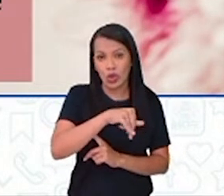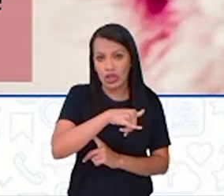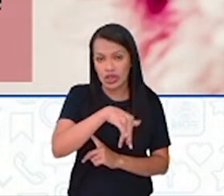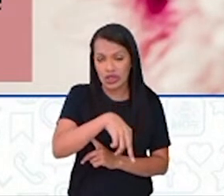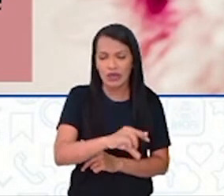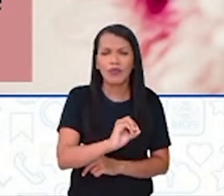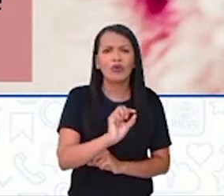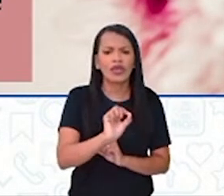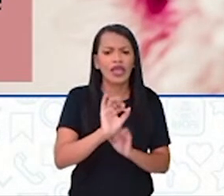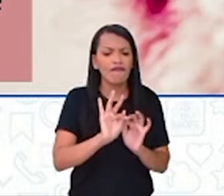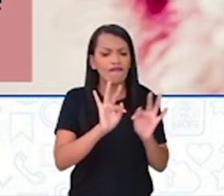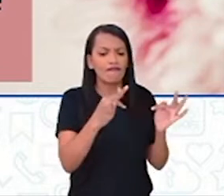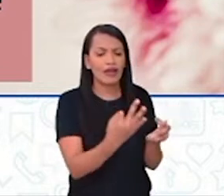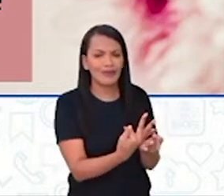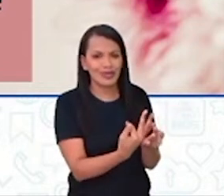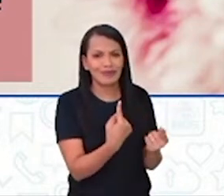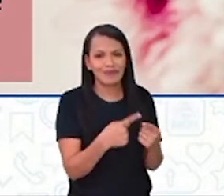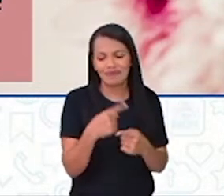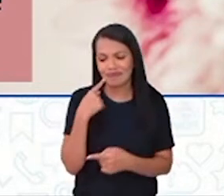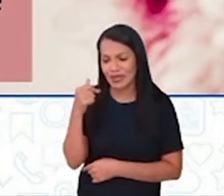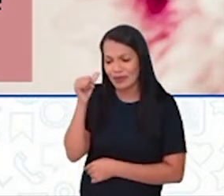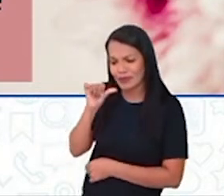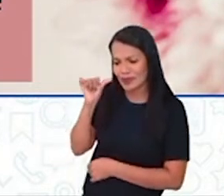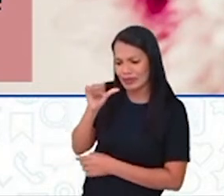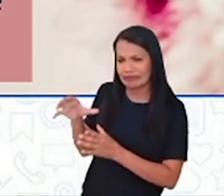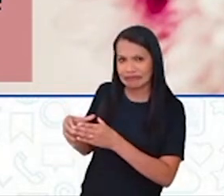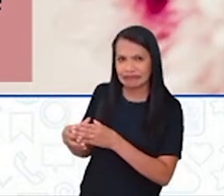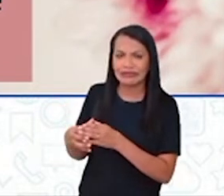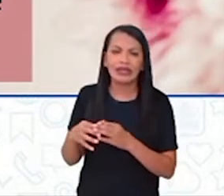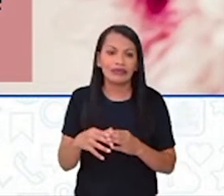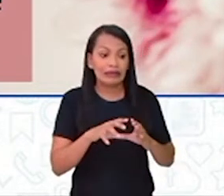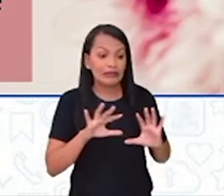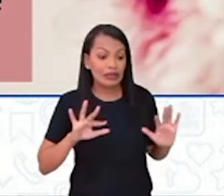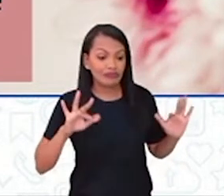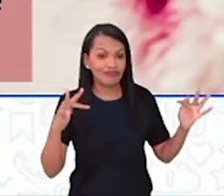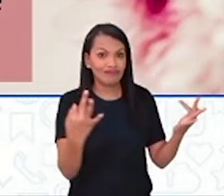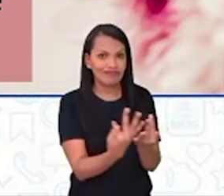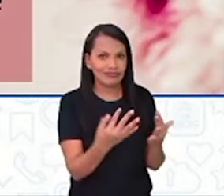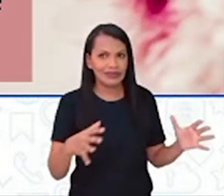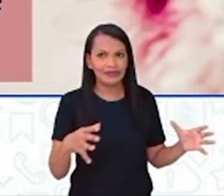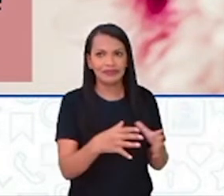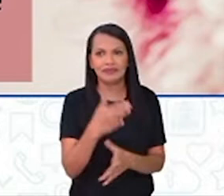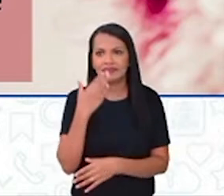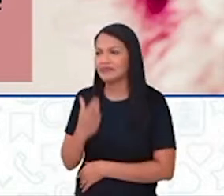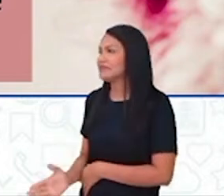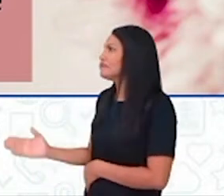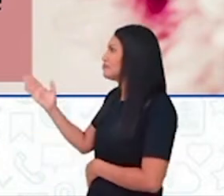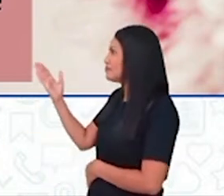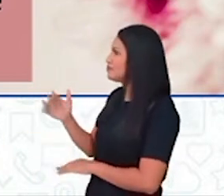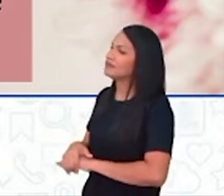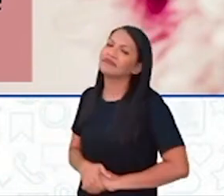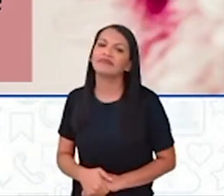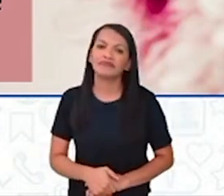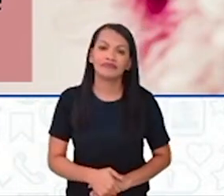são associadas porque expressam sentido comum. Hipônimo é cada palavra de sentido específico dentro de um grupo